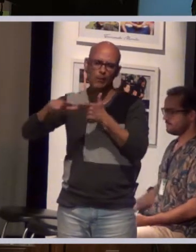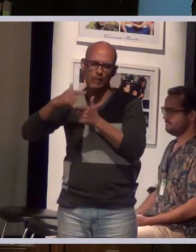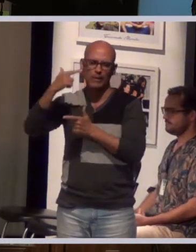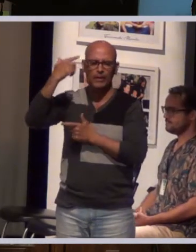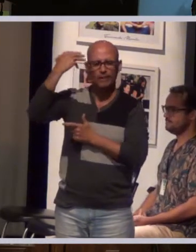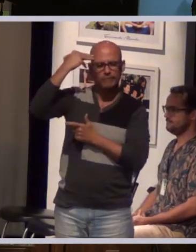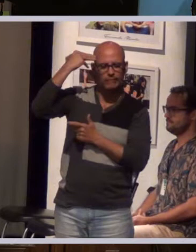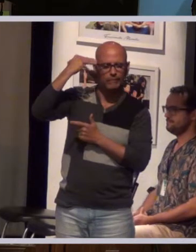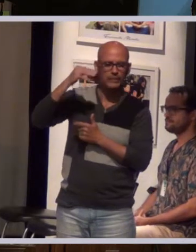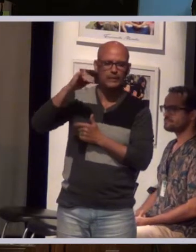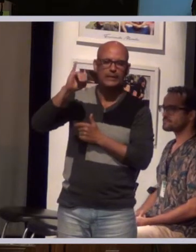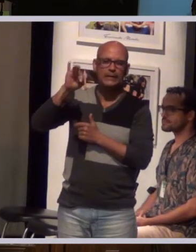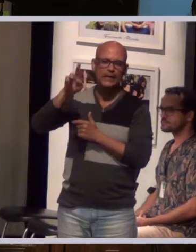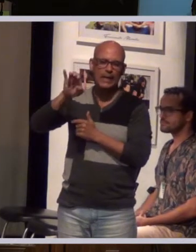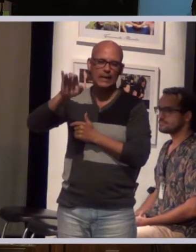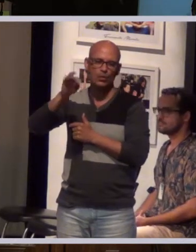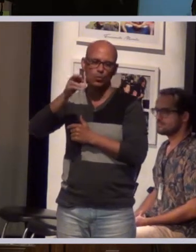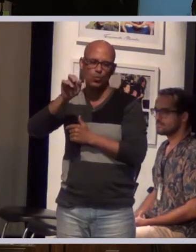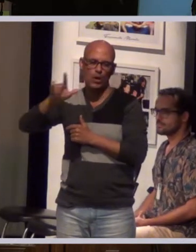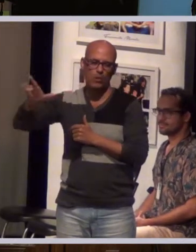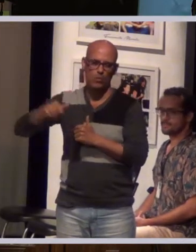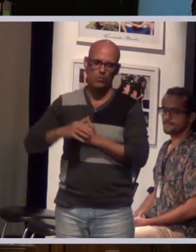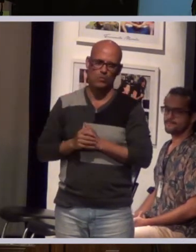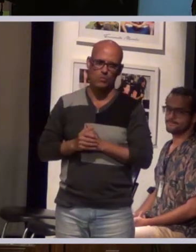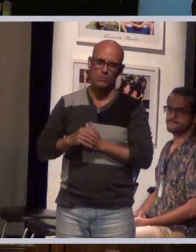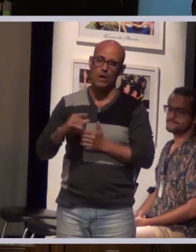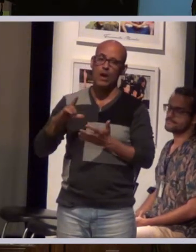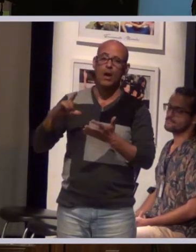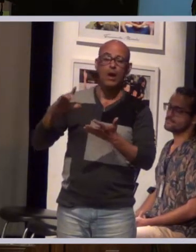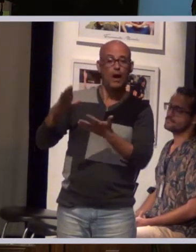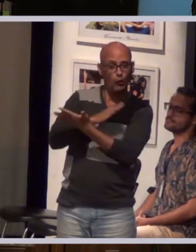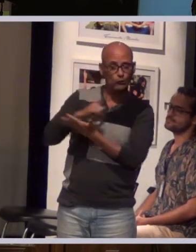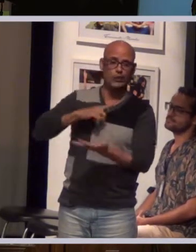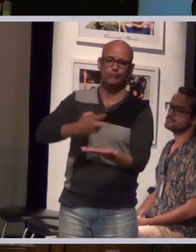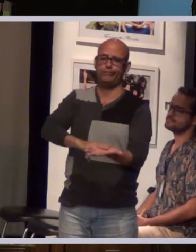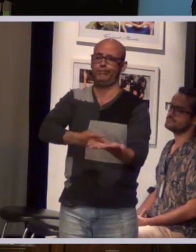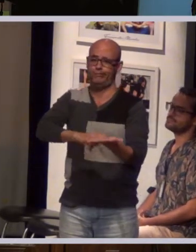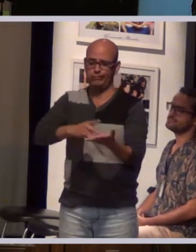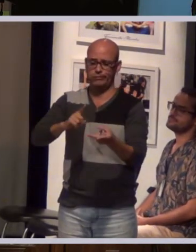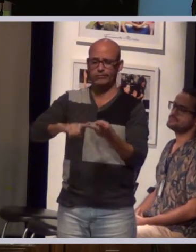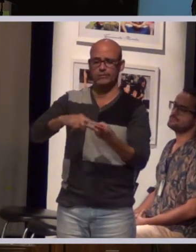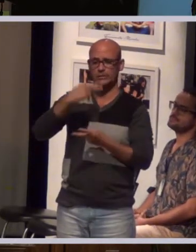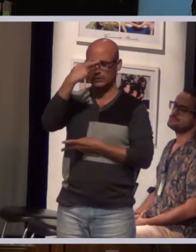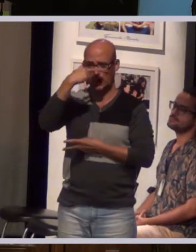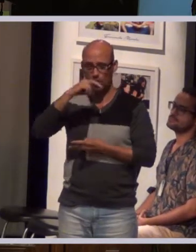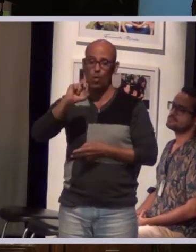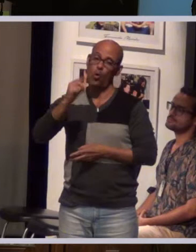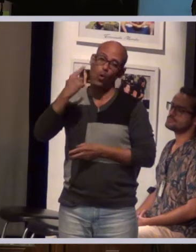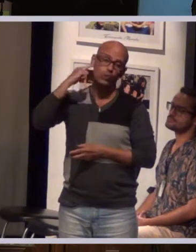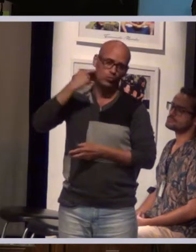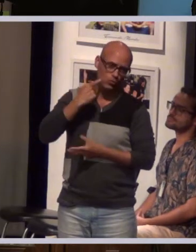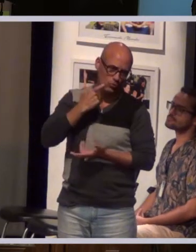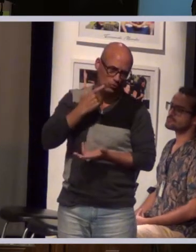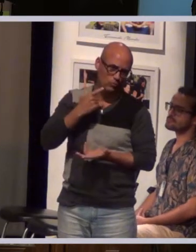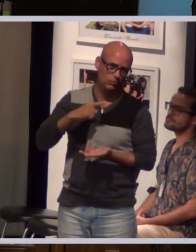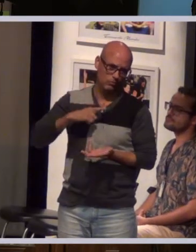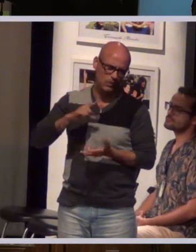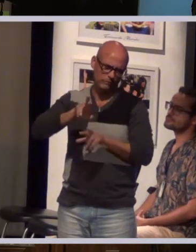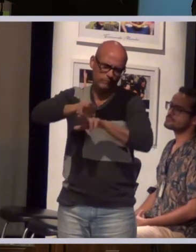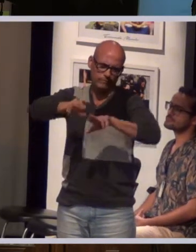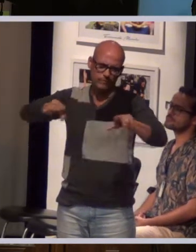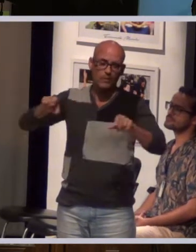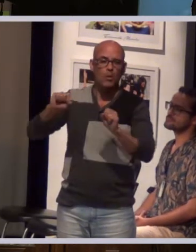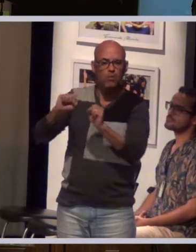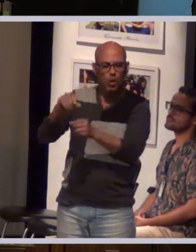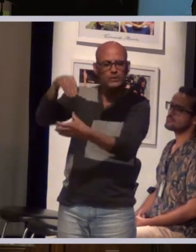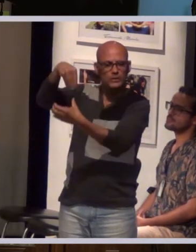intelectual. Alguns têm epilepsia, cegueira ou surdez. São algumas condições que também